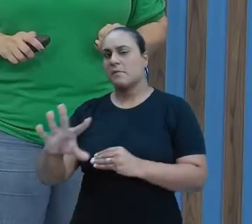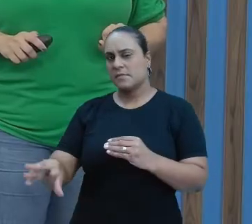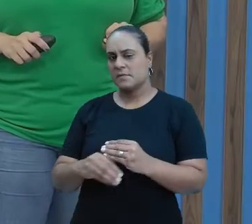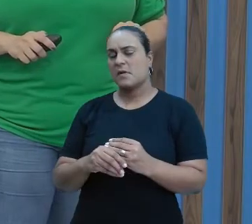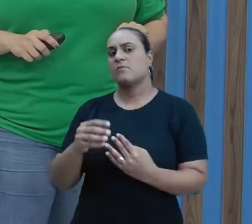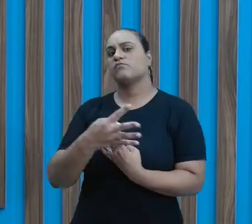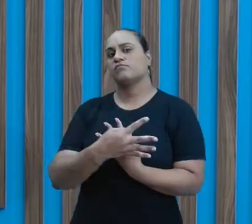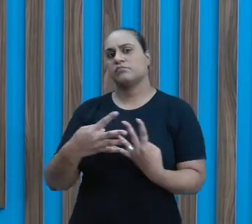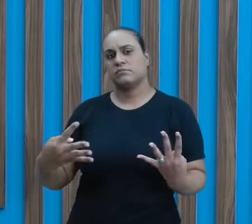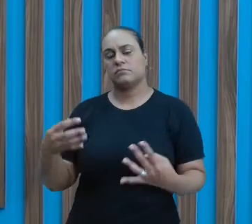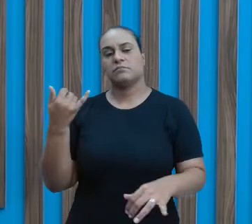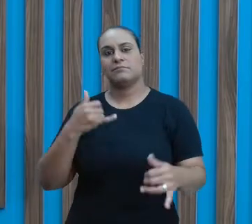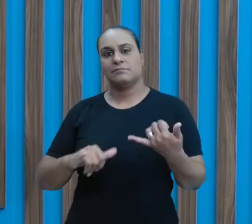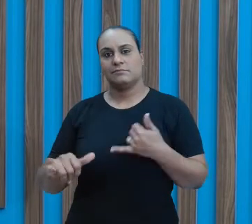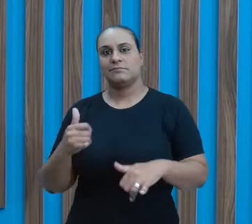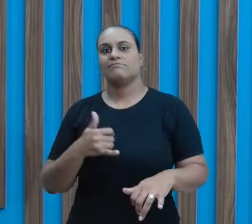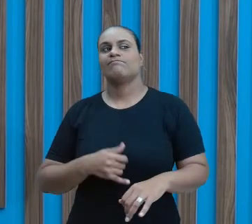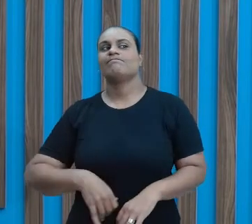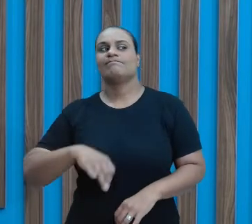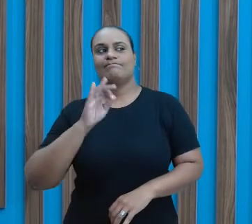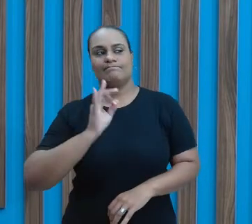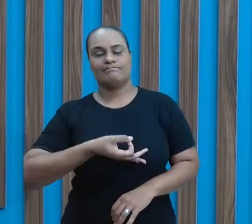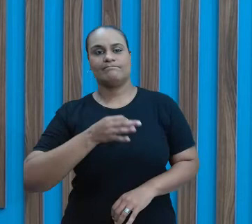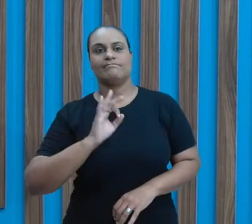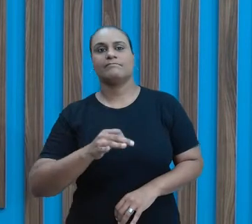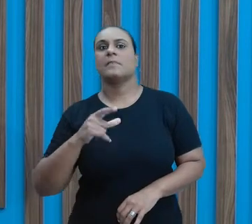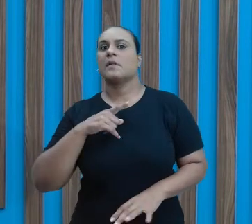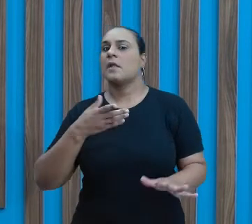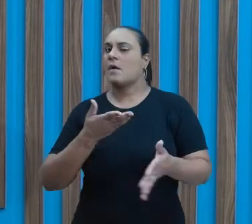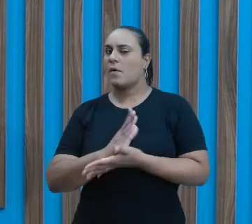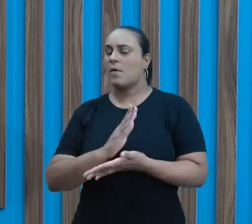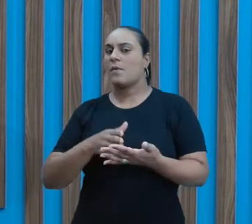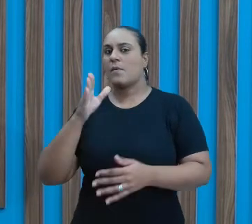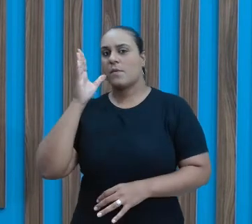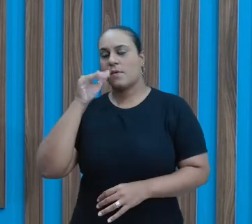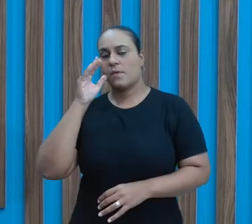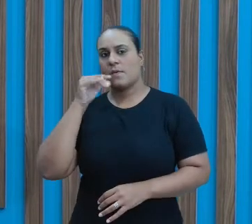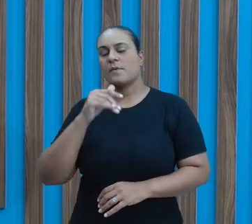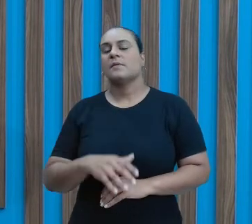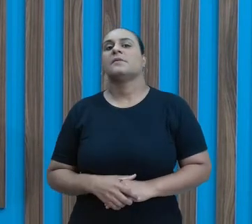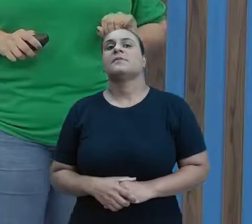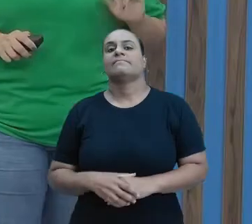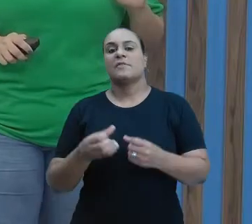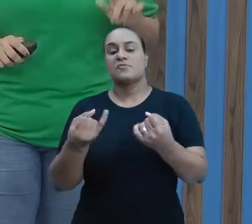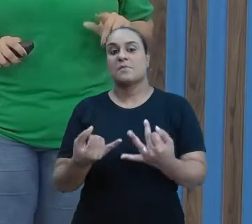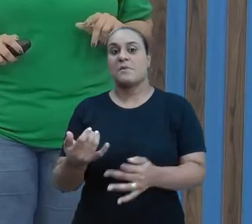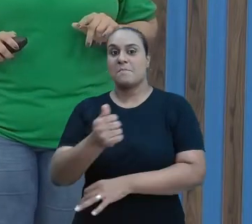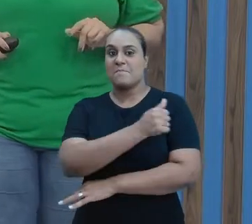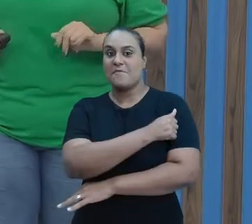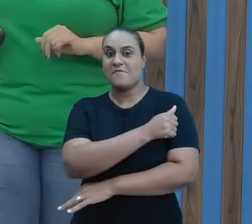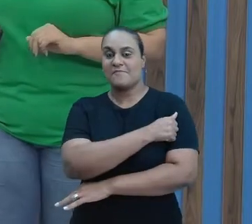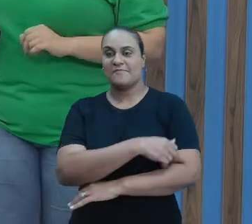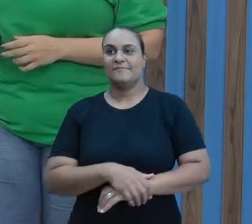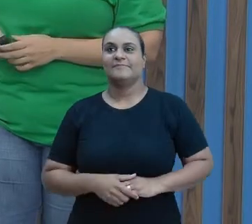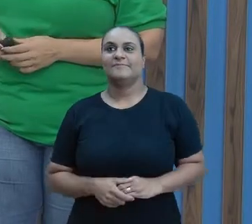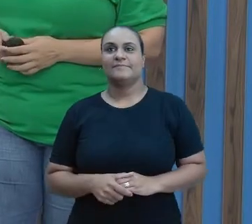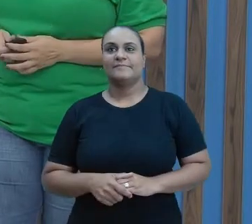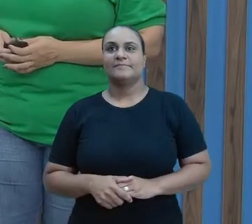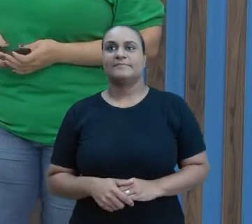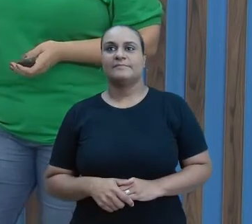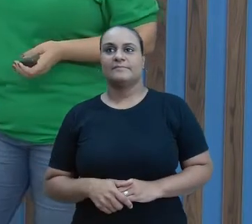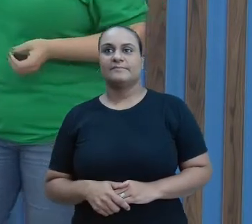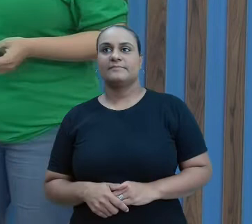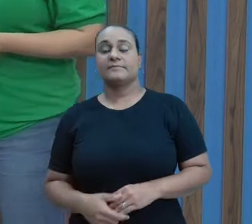né, professora Isabel? Com certeza. Temos algumas curiosidades para passar para os alunos. É verdade, vai ser bem legal isso aí, esse momento,